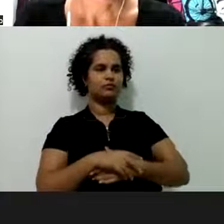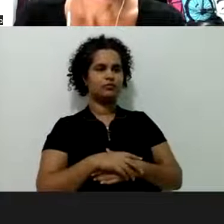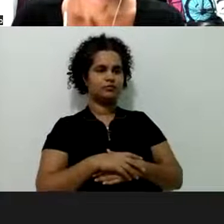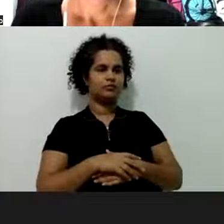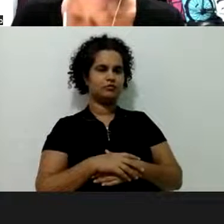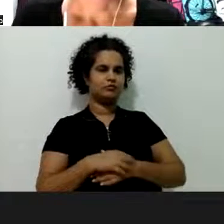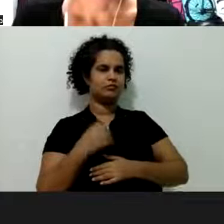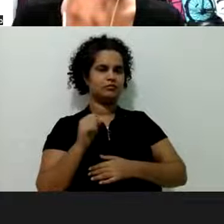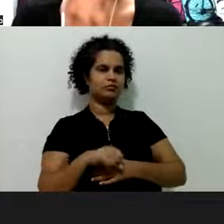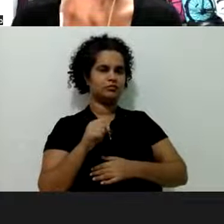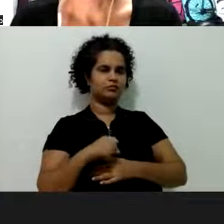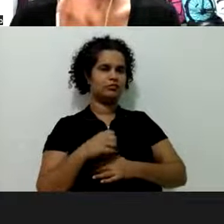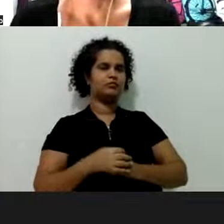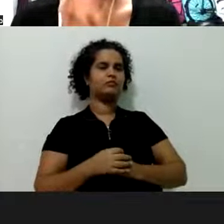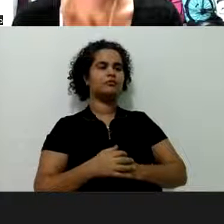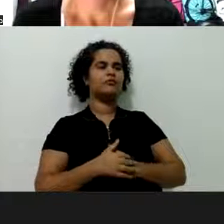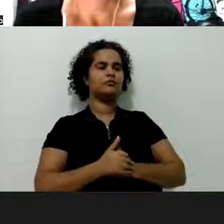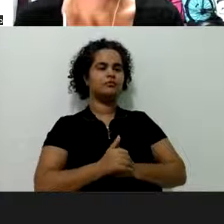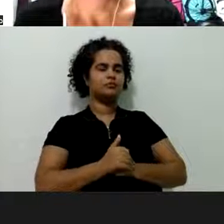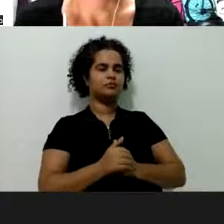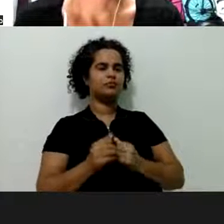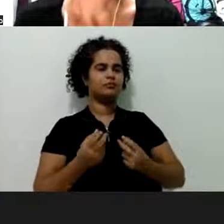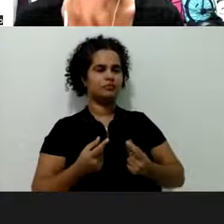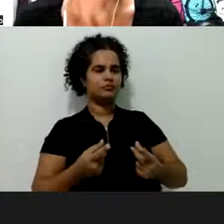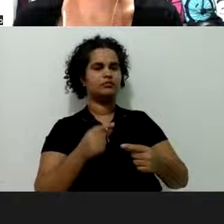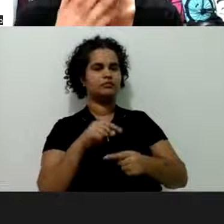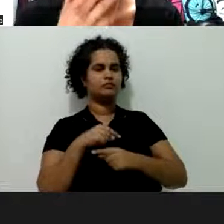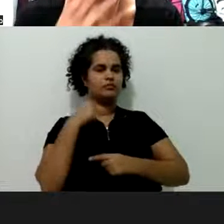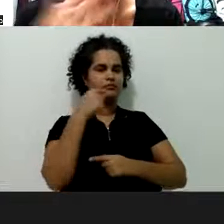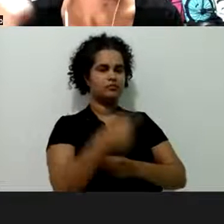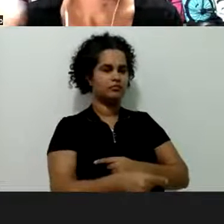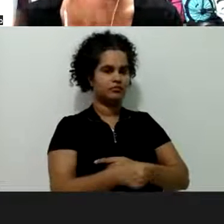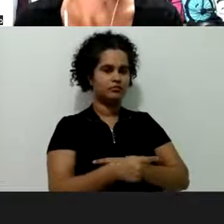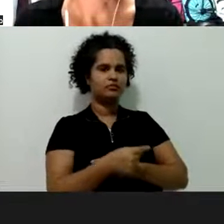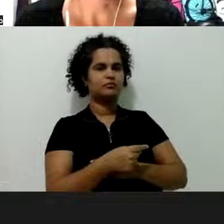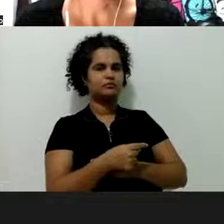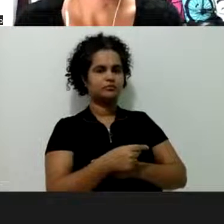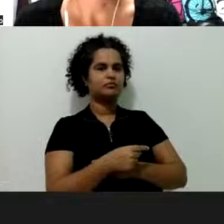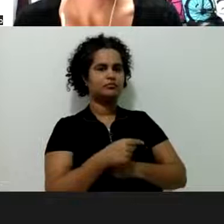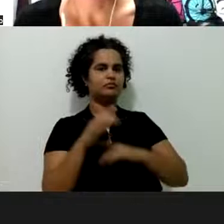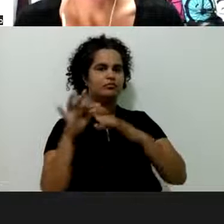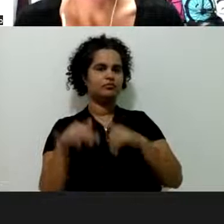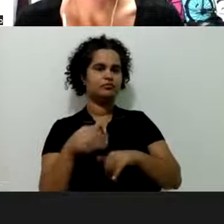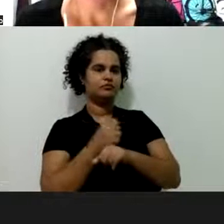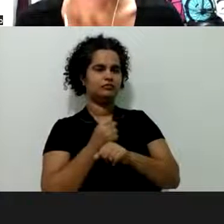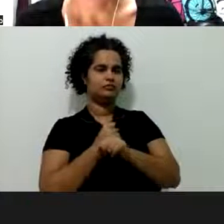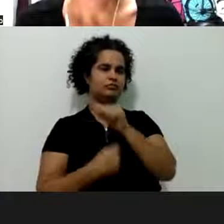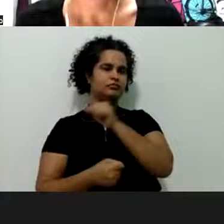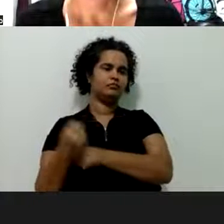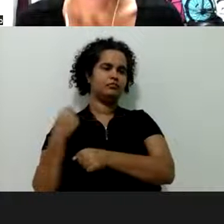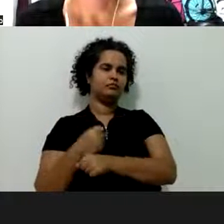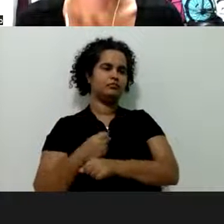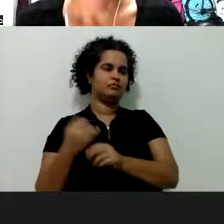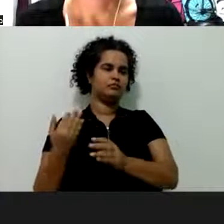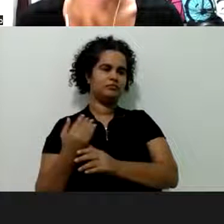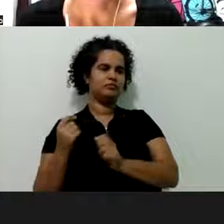Sim, tanto que teve continuidade. Bem depois, foi só no final do ano passado, eles agora estão com um